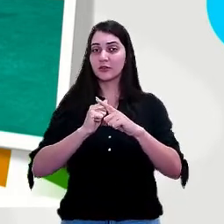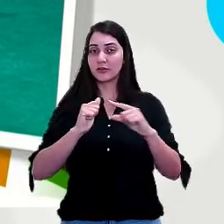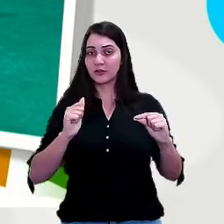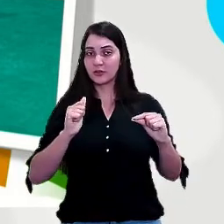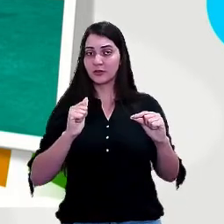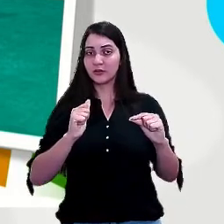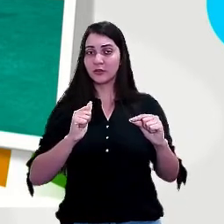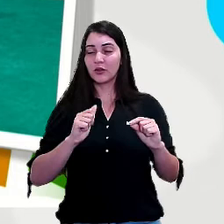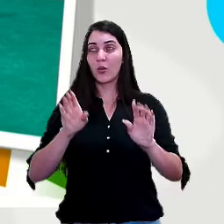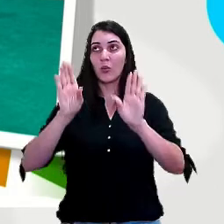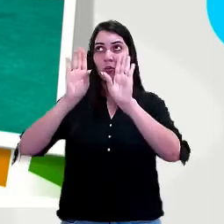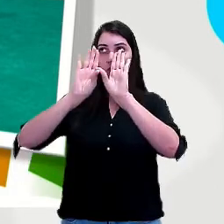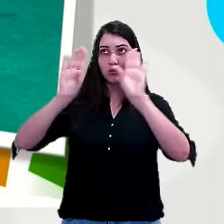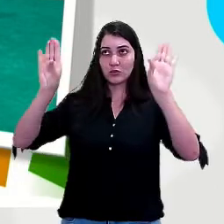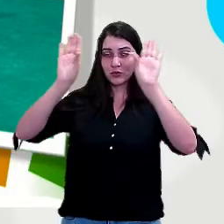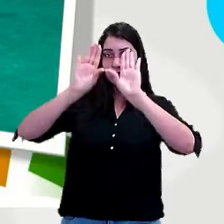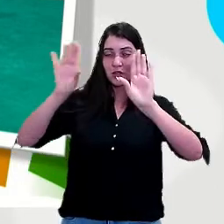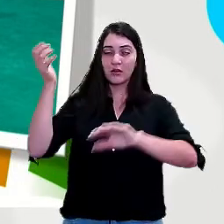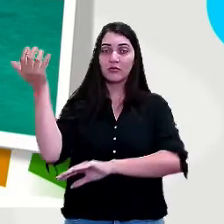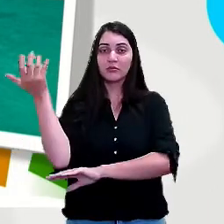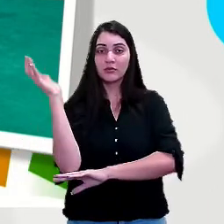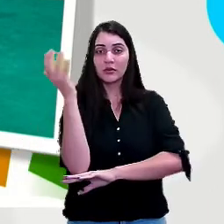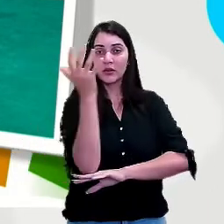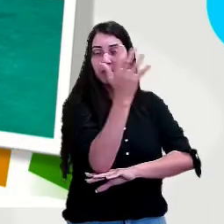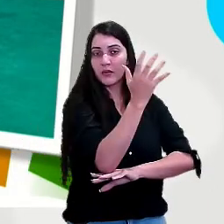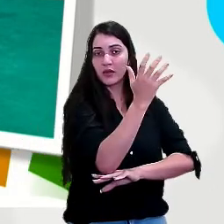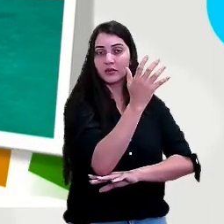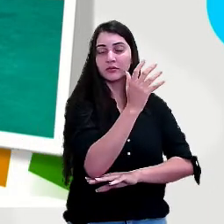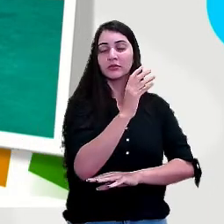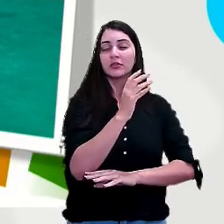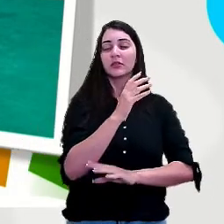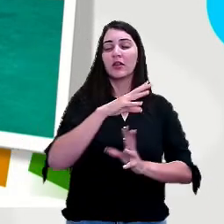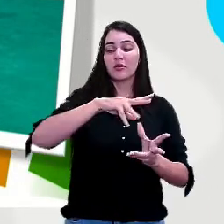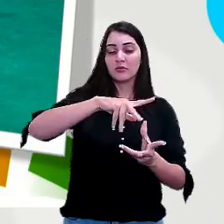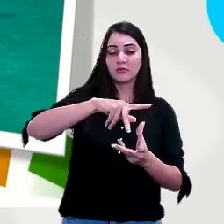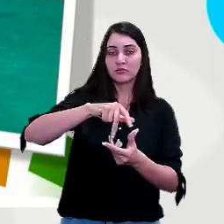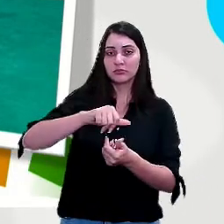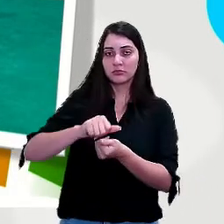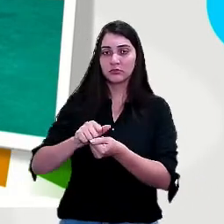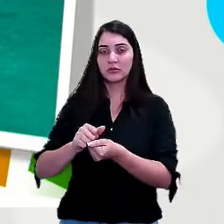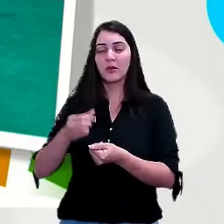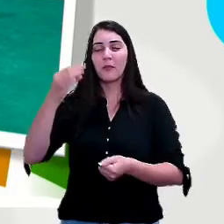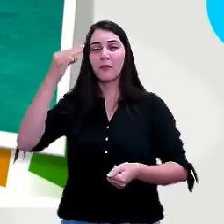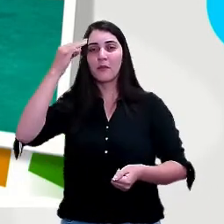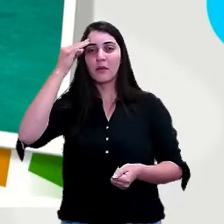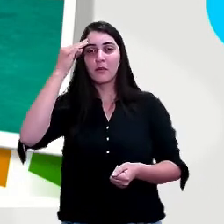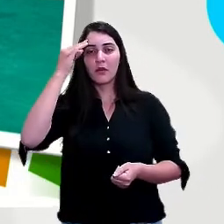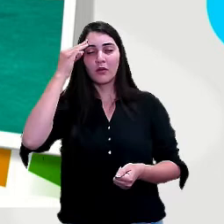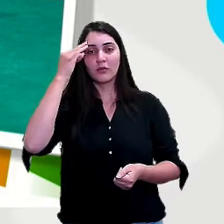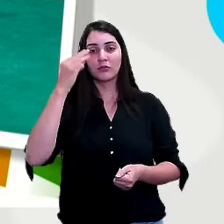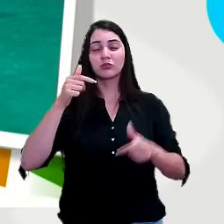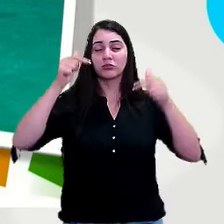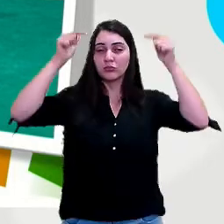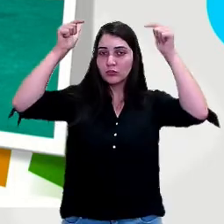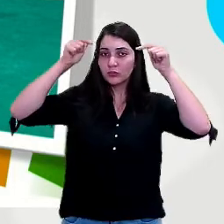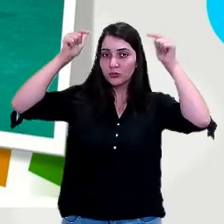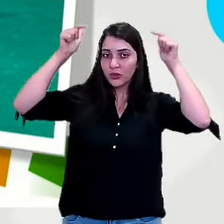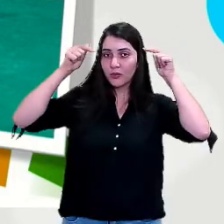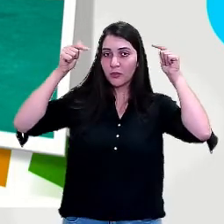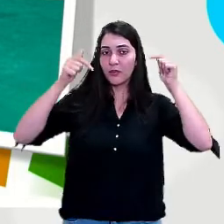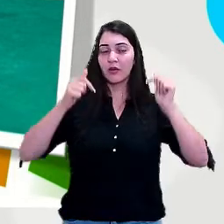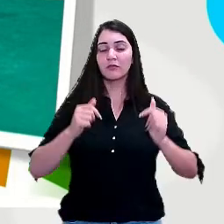O céu, a mata, os planetas, as memórias, um chapéu,